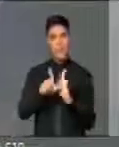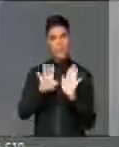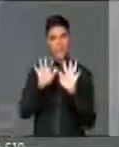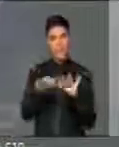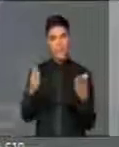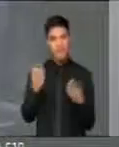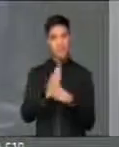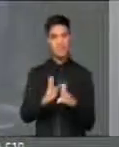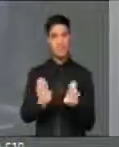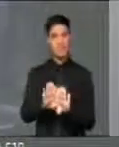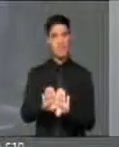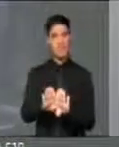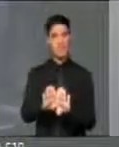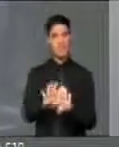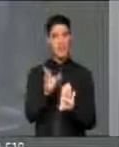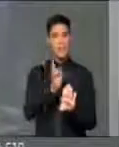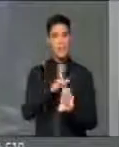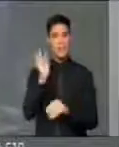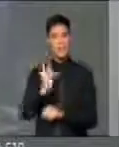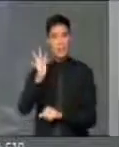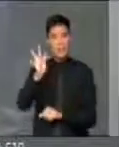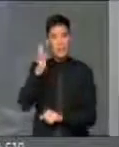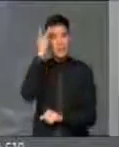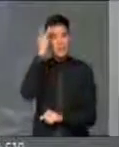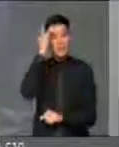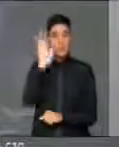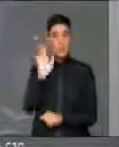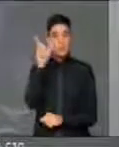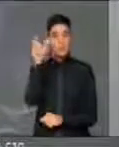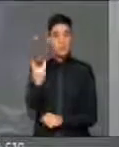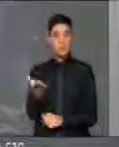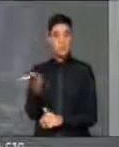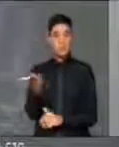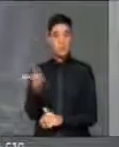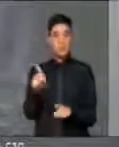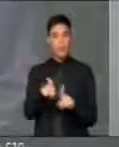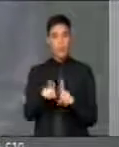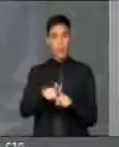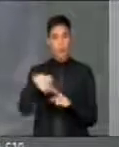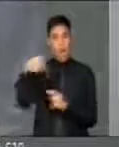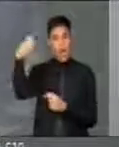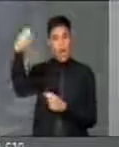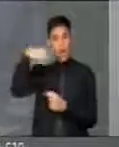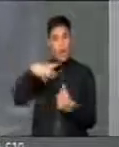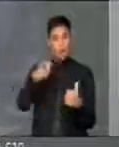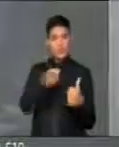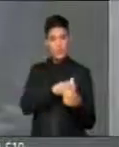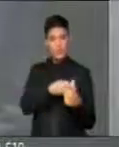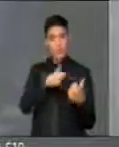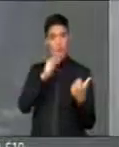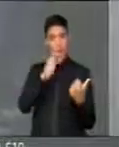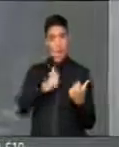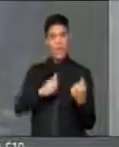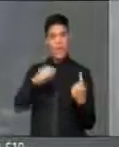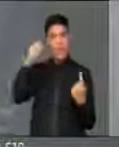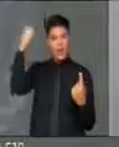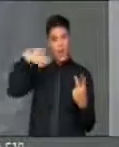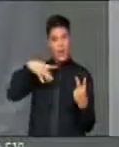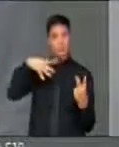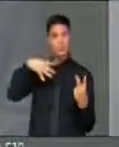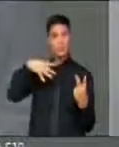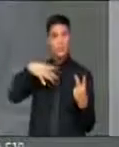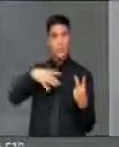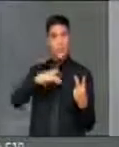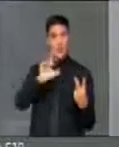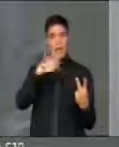medo do futuro, porque não sabe o que vai acontecer. Quando chega a conta de luz, quando chega a conta de água, quando chega a conta